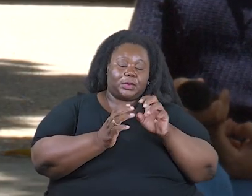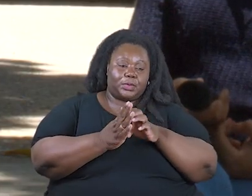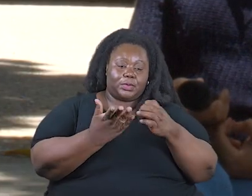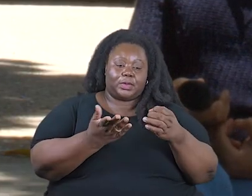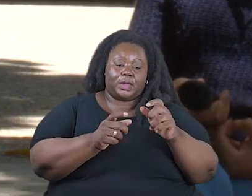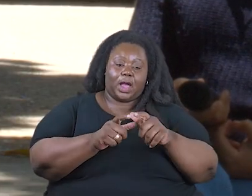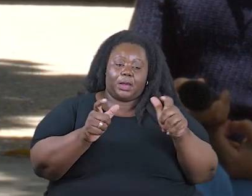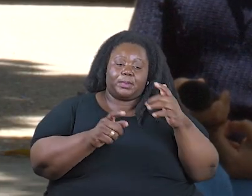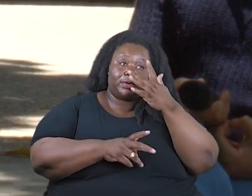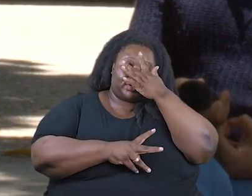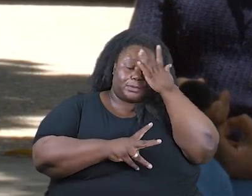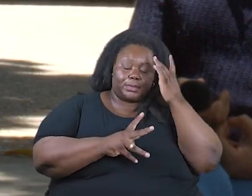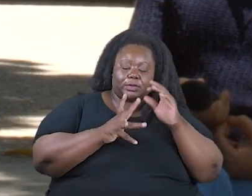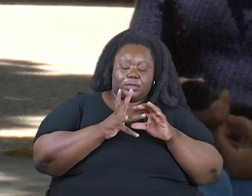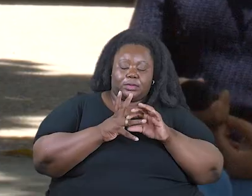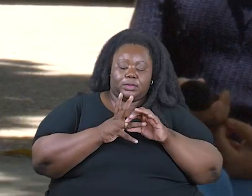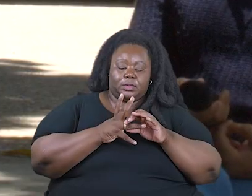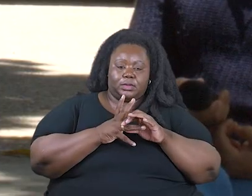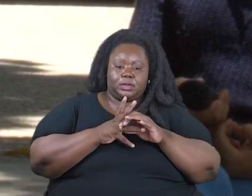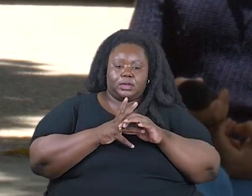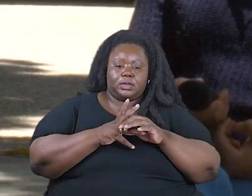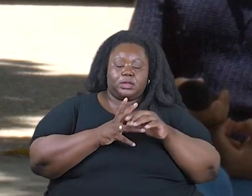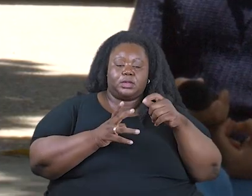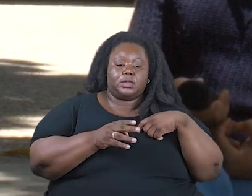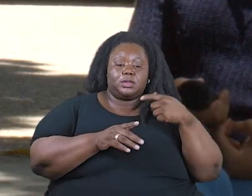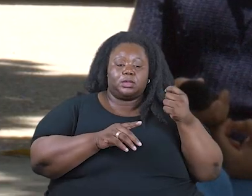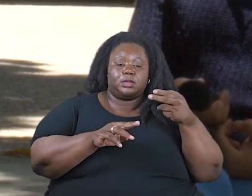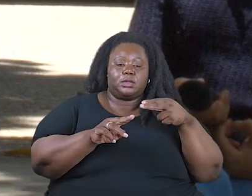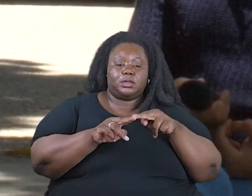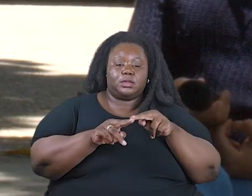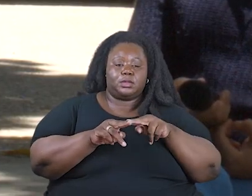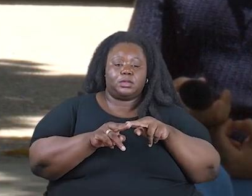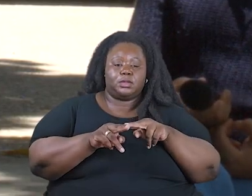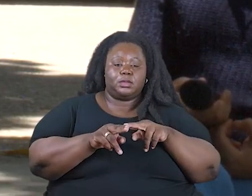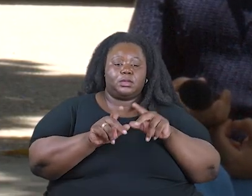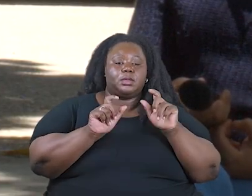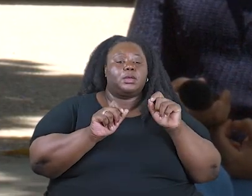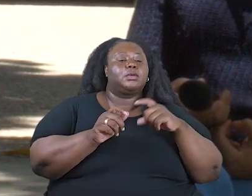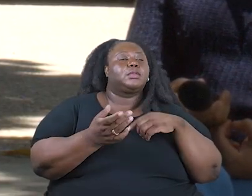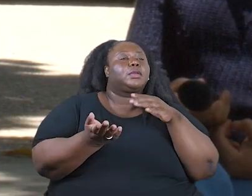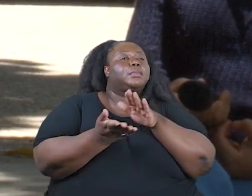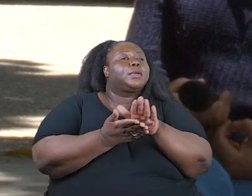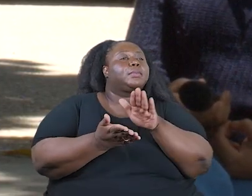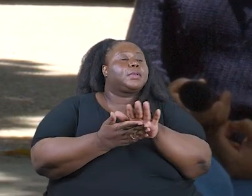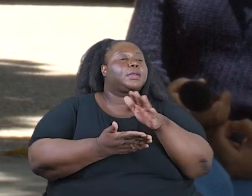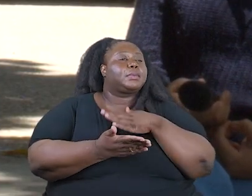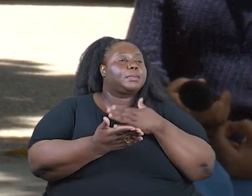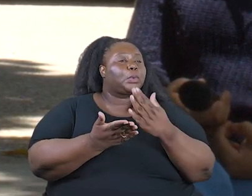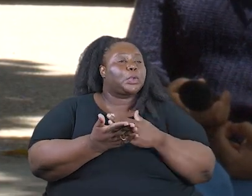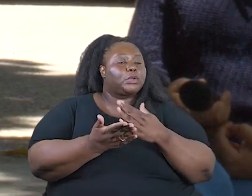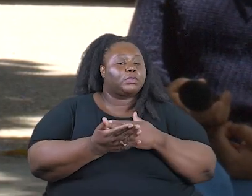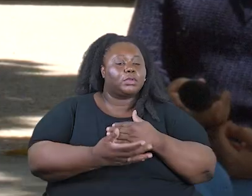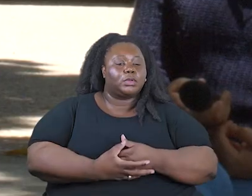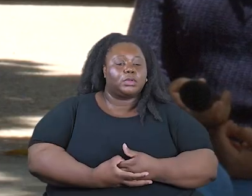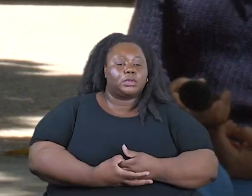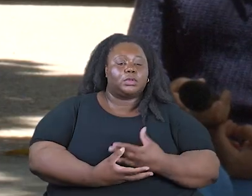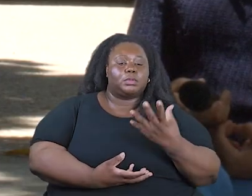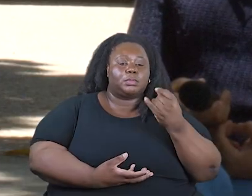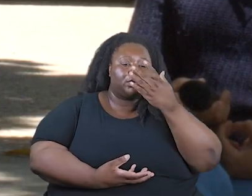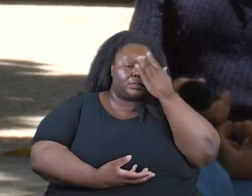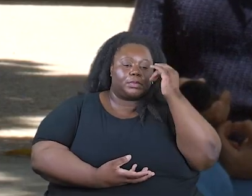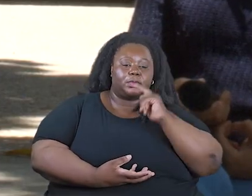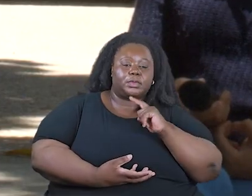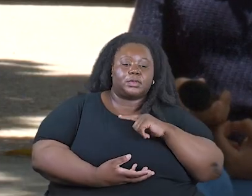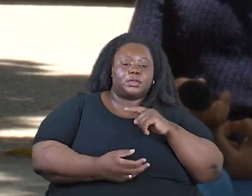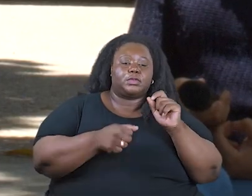edital, a maioria das pessoas chegou com um pendrive e falou assim, onde é que tem impressora para imprimir meu livro? Então, muita